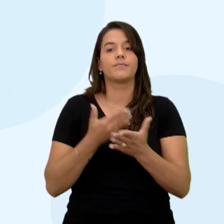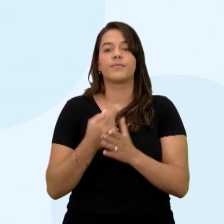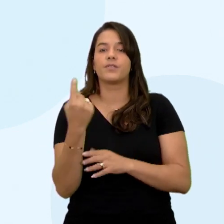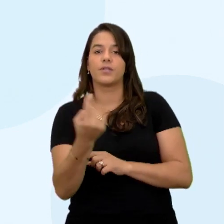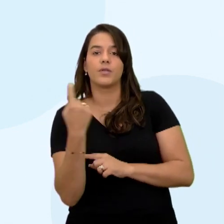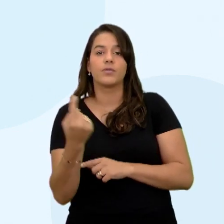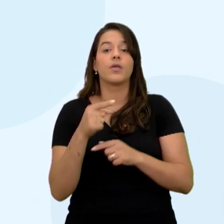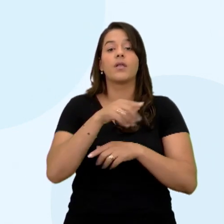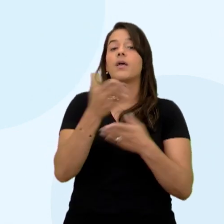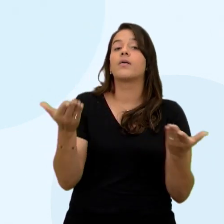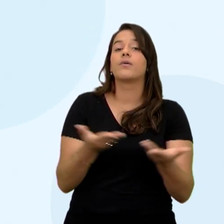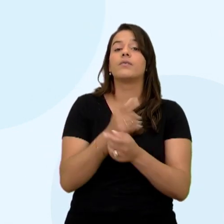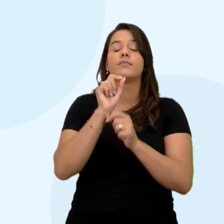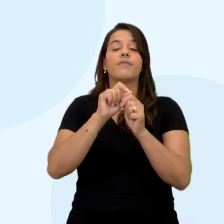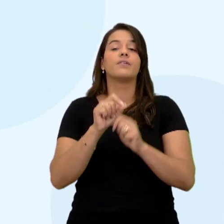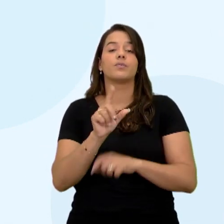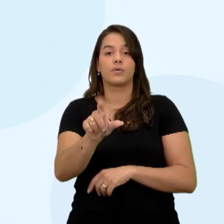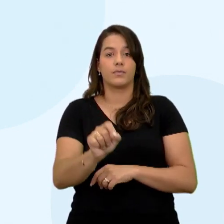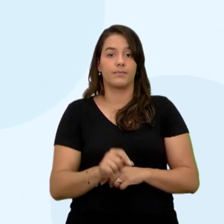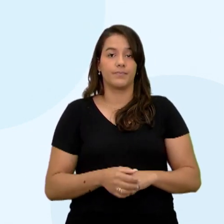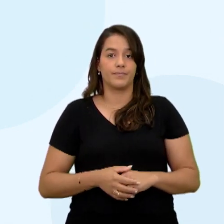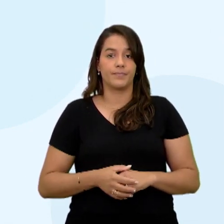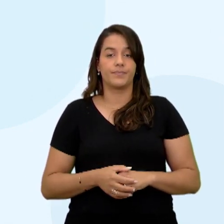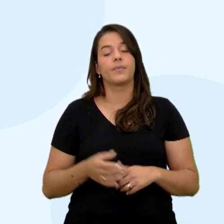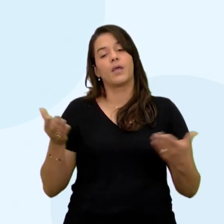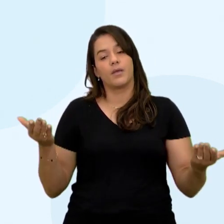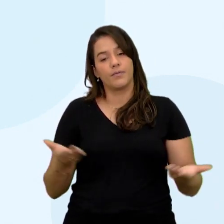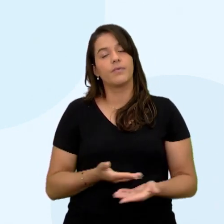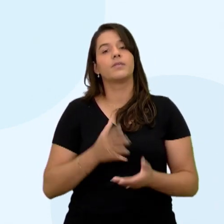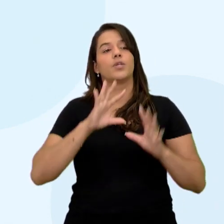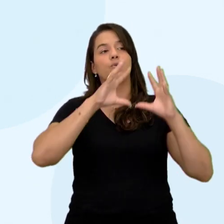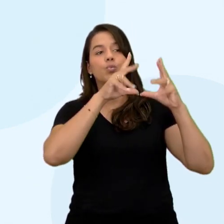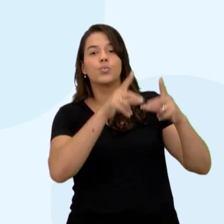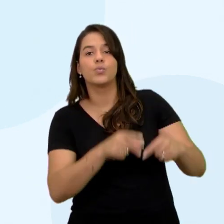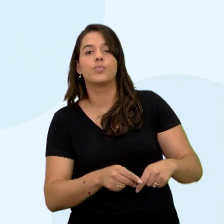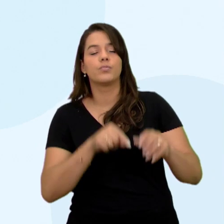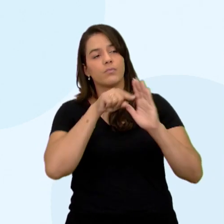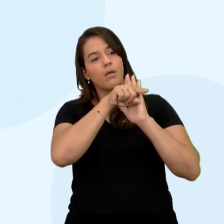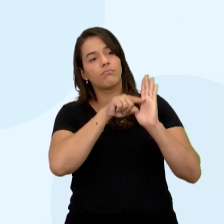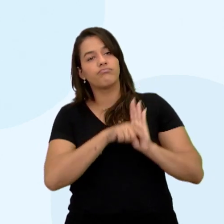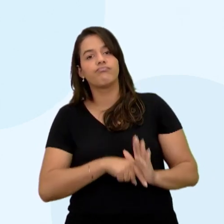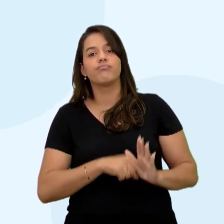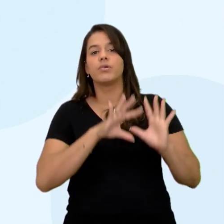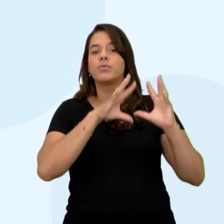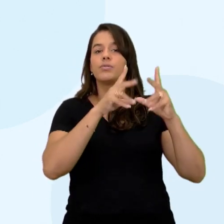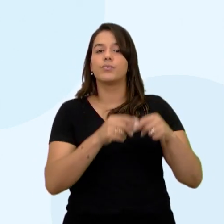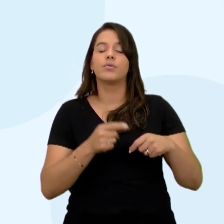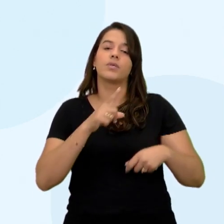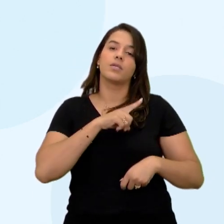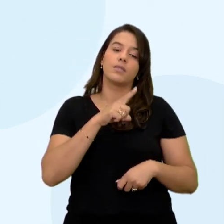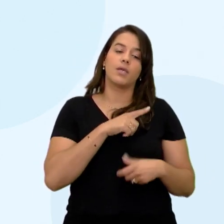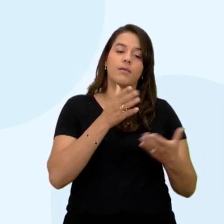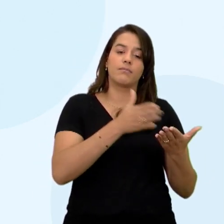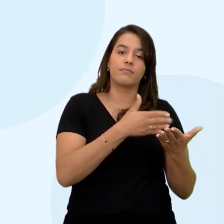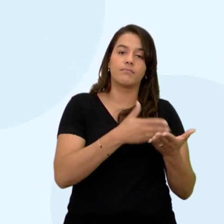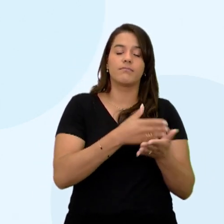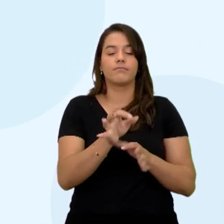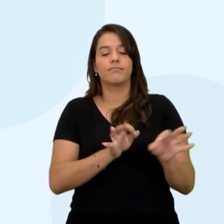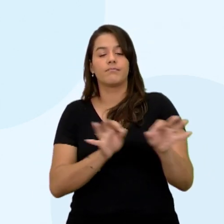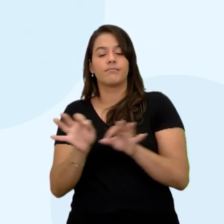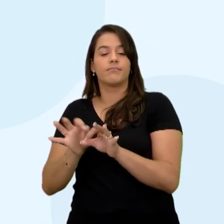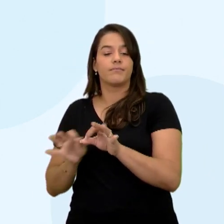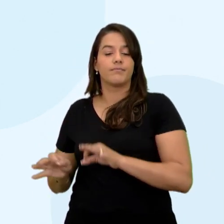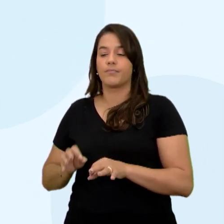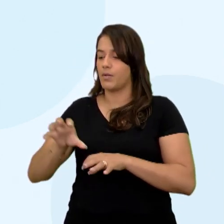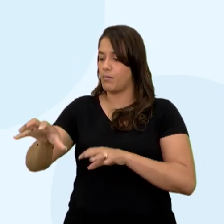sozinho, o que você vai fazer agora? Vamos fazer o levantamento dos recursos e ferramentas que temos à nossa disposição. É o óbvio da aula de hoje, né?